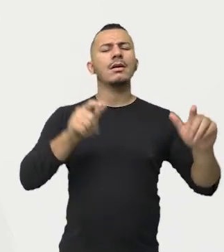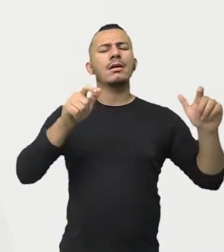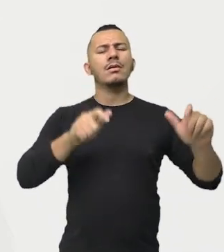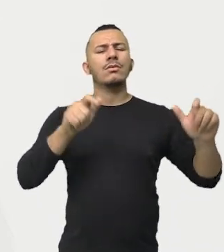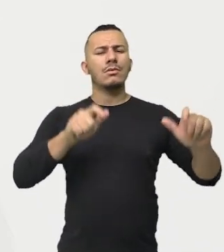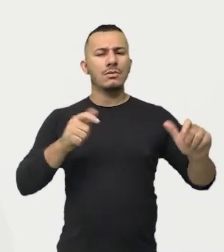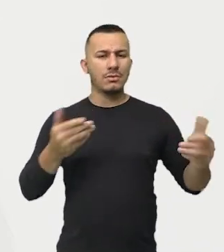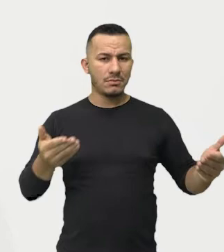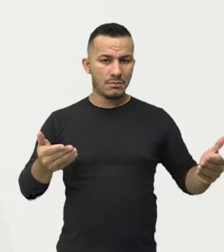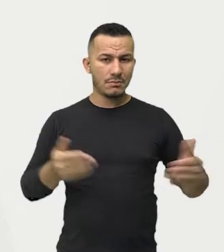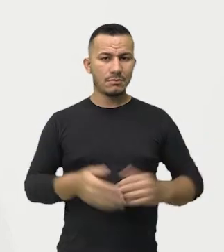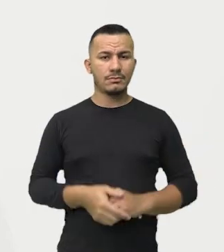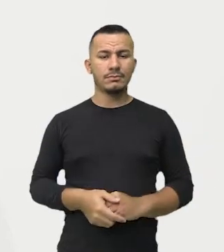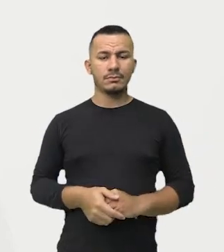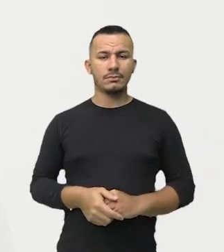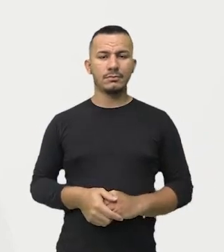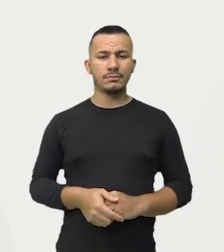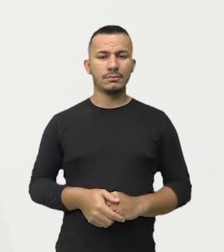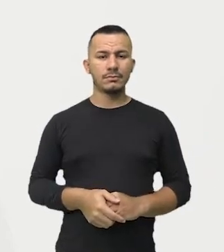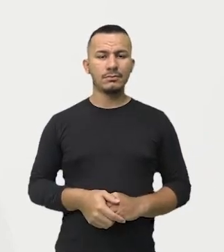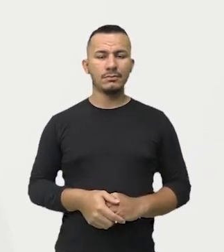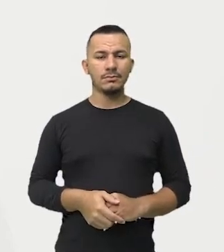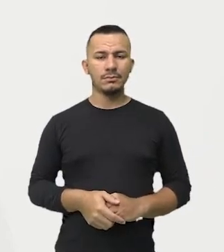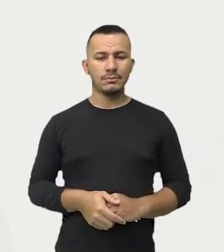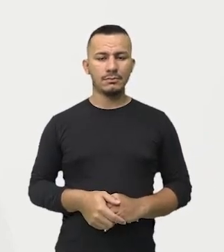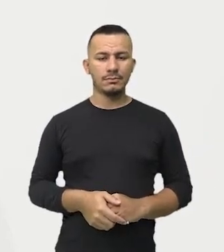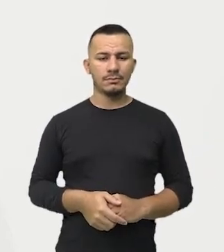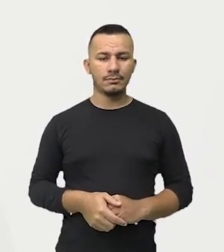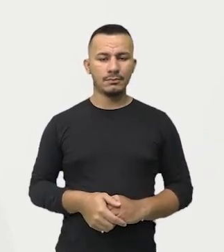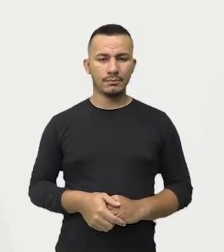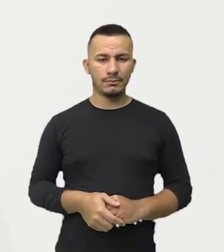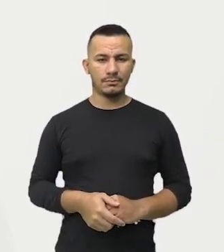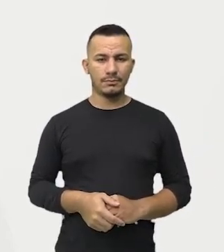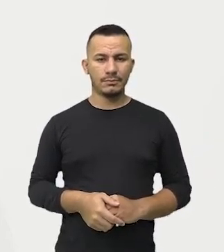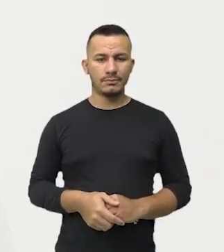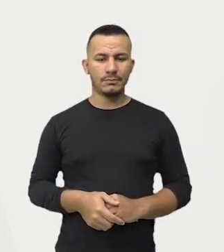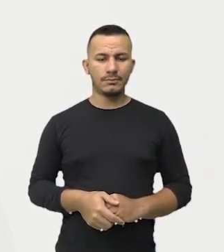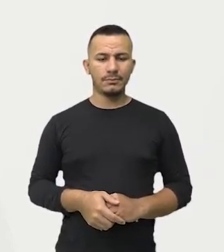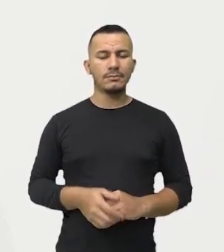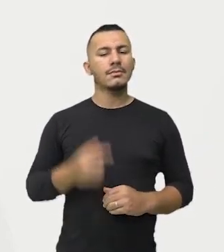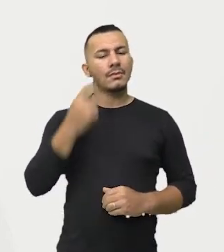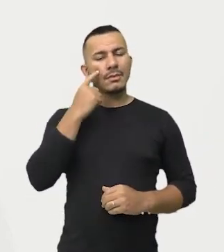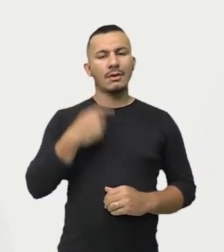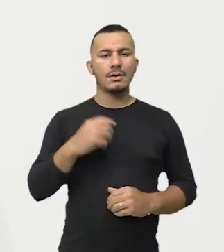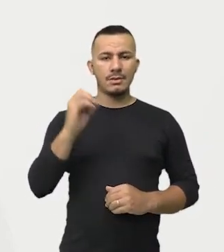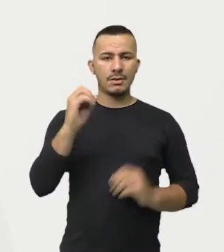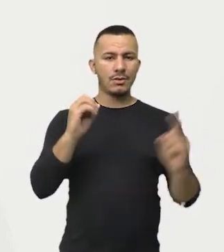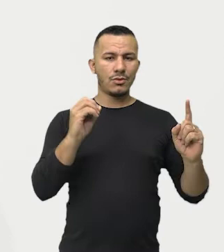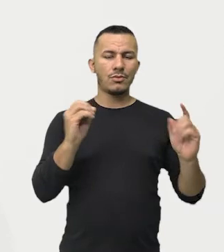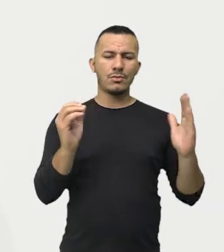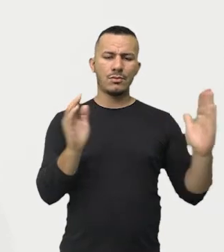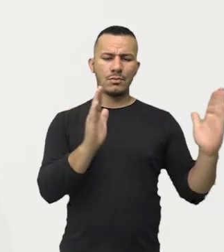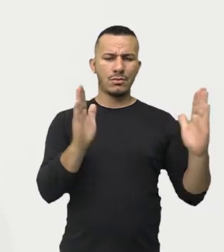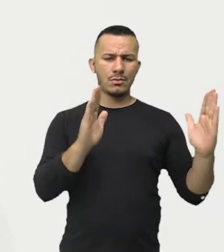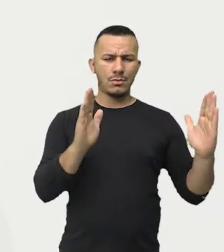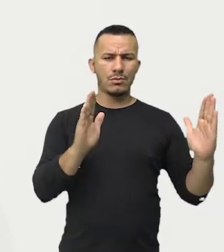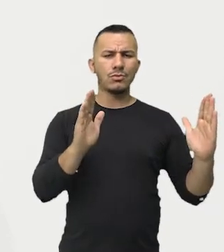precisamente ela está? Observa comigo. Temos aqui, ó, Peguei esse intervalo e ampliamos ele